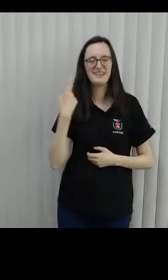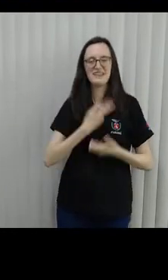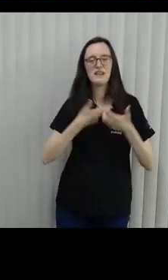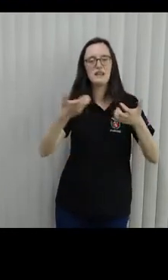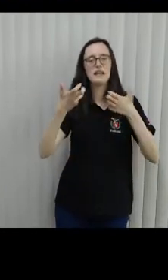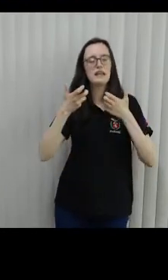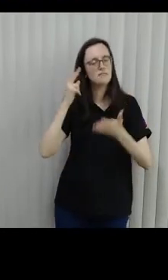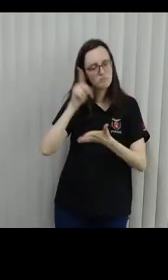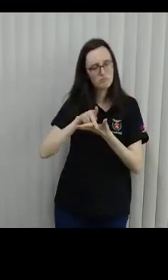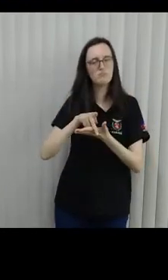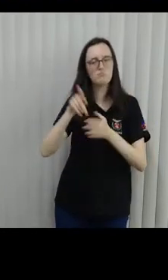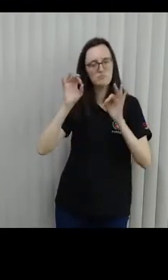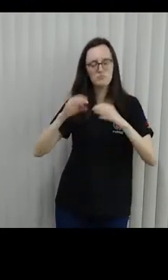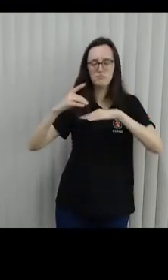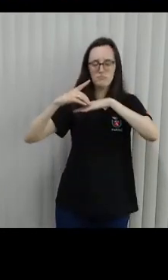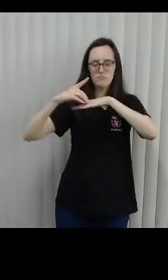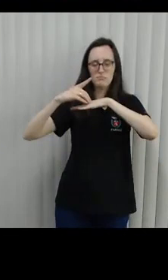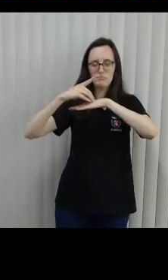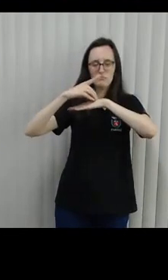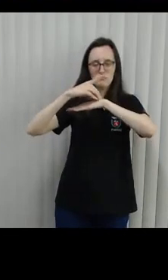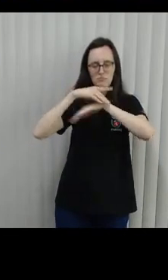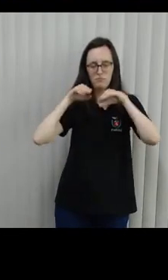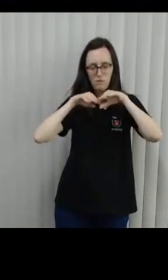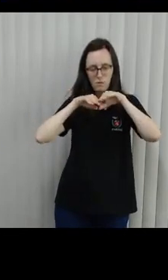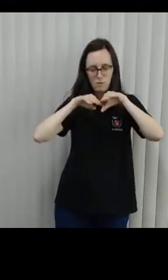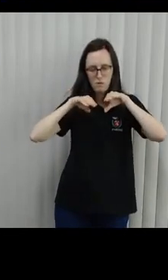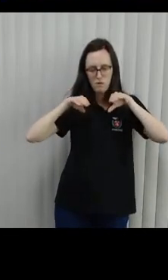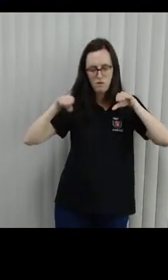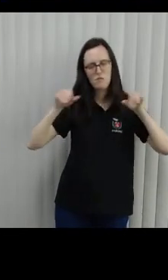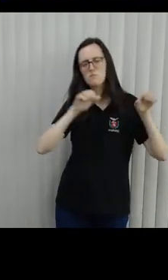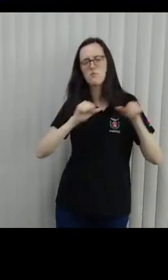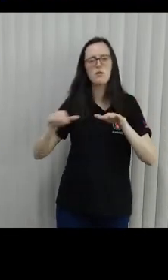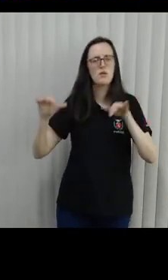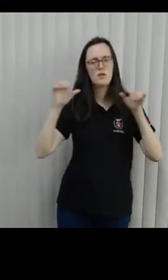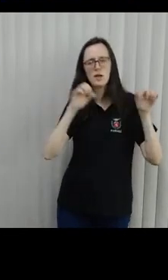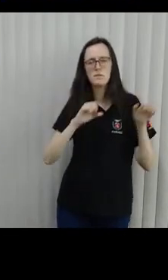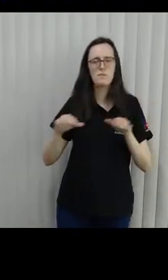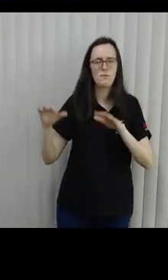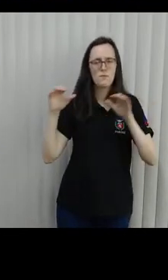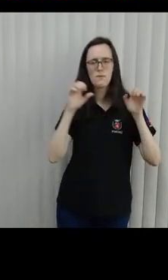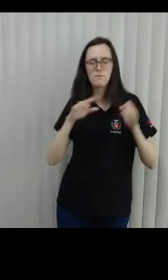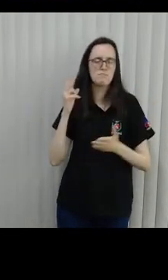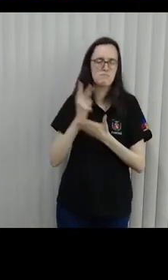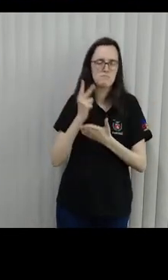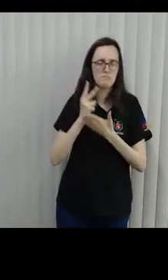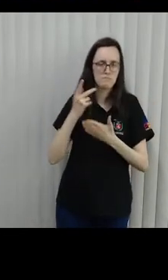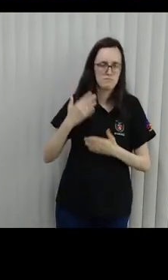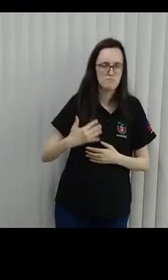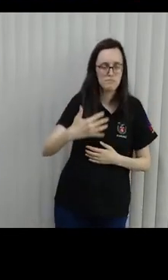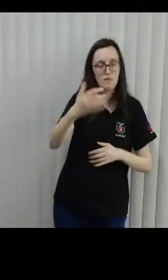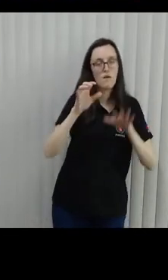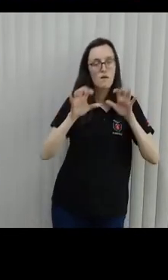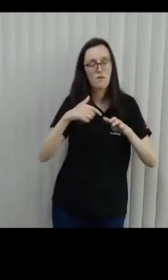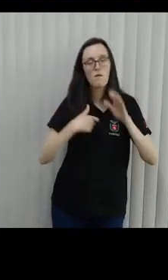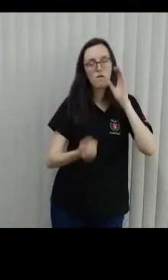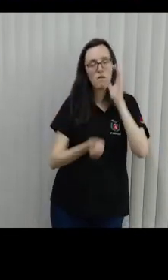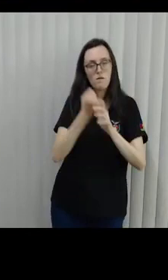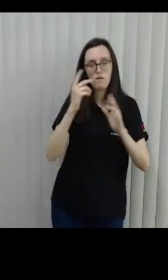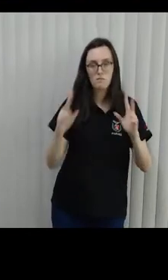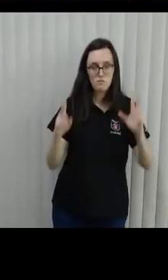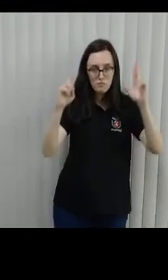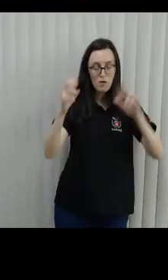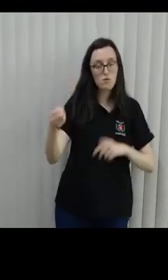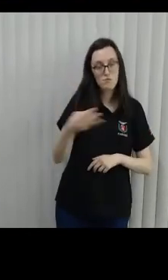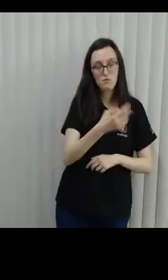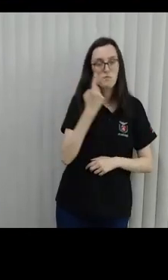o Dino, de fato, corra nesse cenário e que o cenário fique passando e passando e passando e assim por diante. Para isso, eu vou criar um bloco novo.